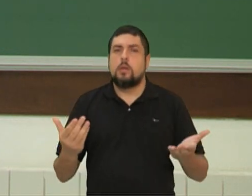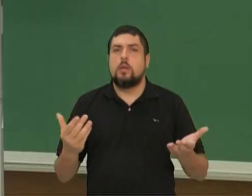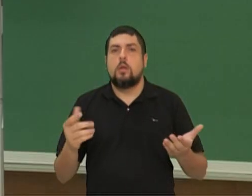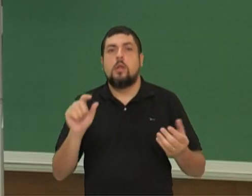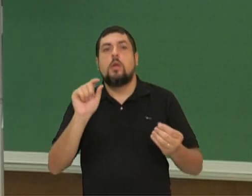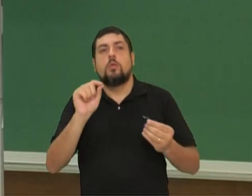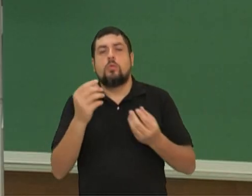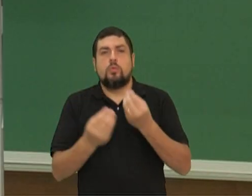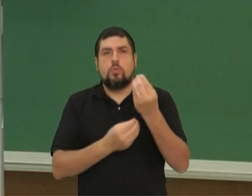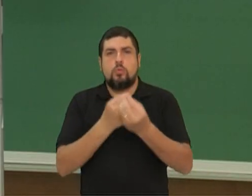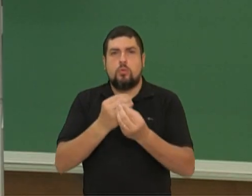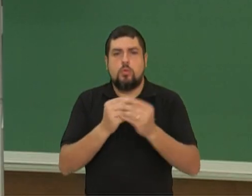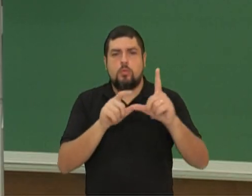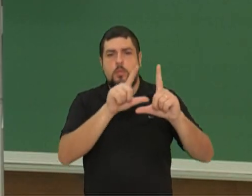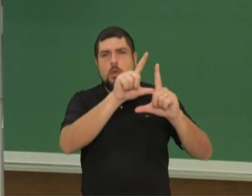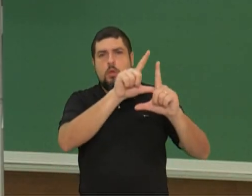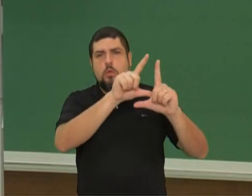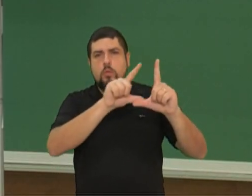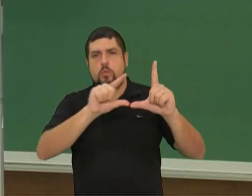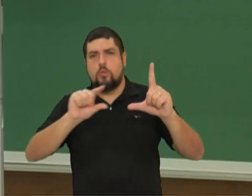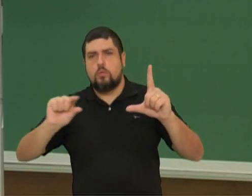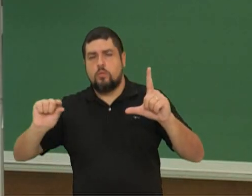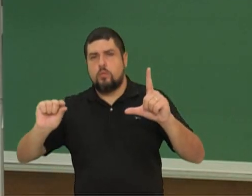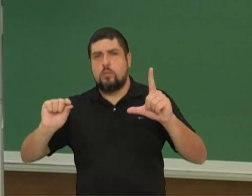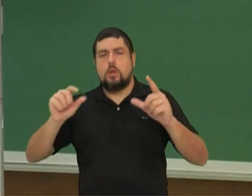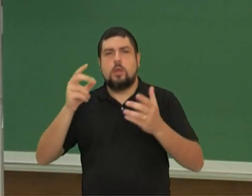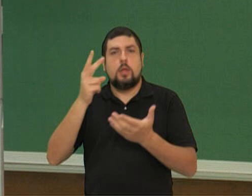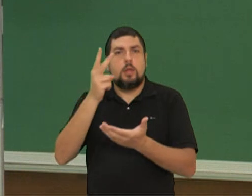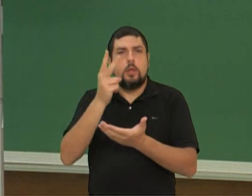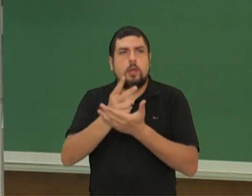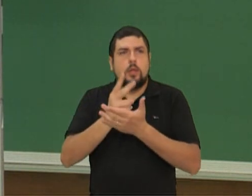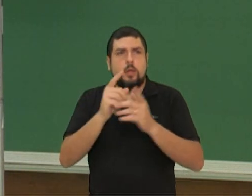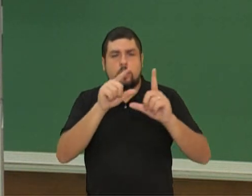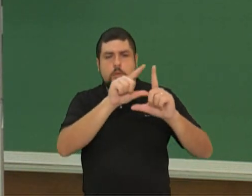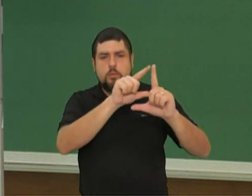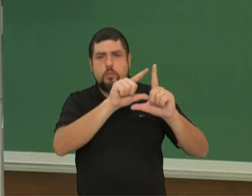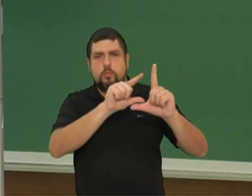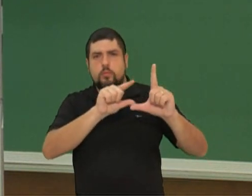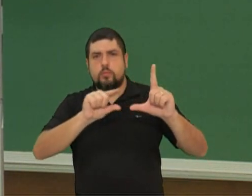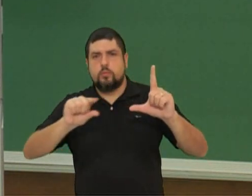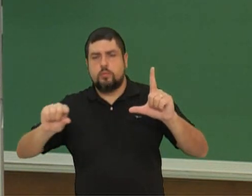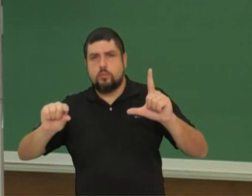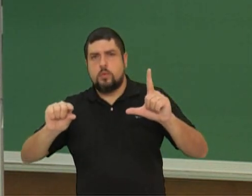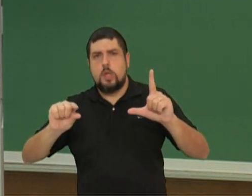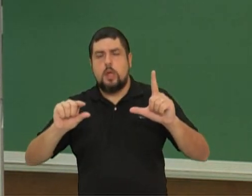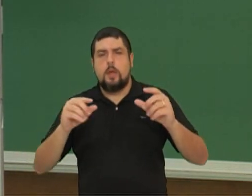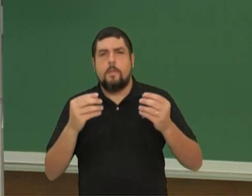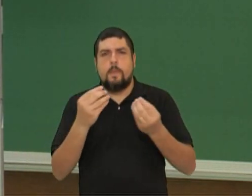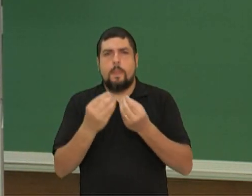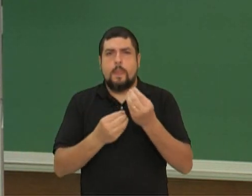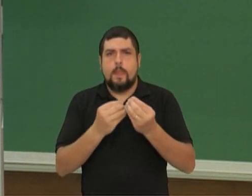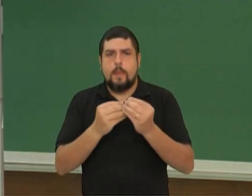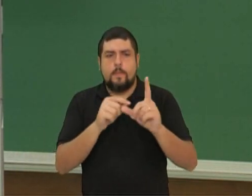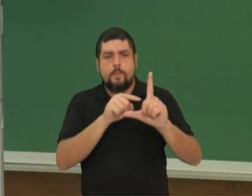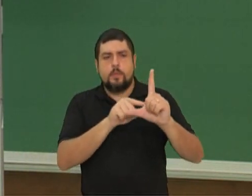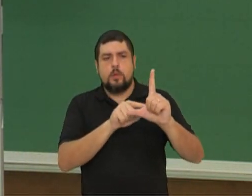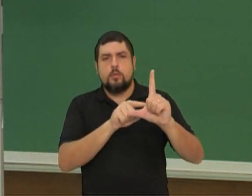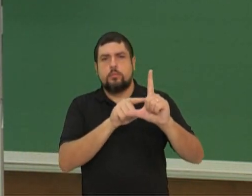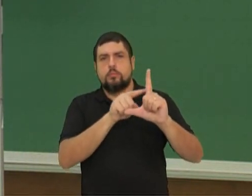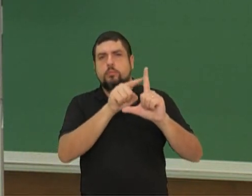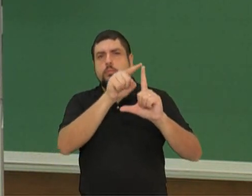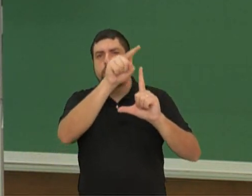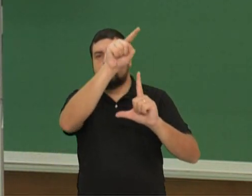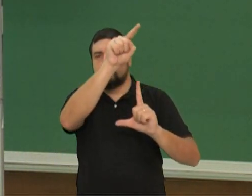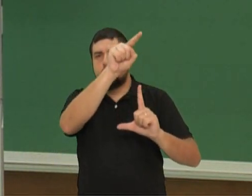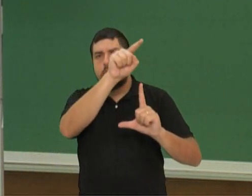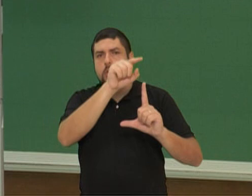aqui a gente tem no gráfico o valor sempre diminuindo de imagem. Aumenta o valor de domínio,